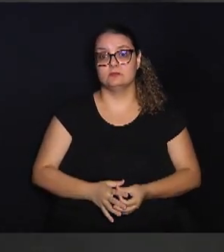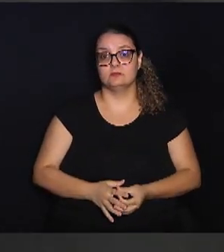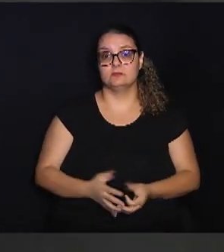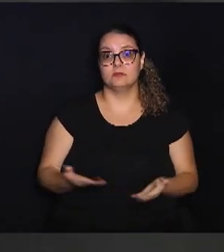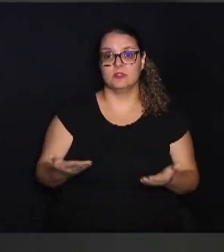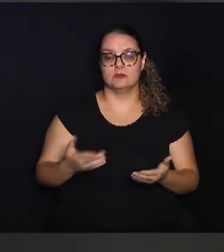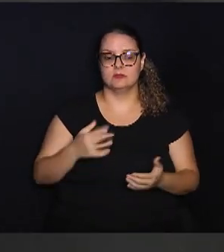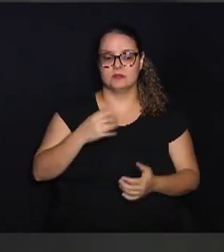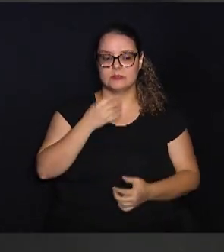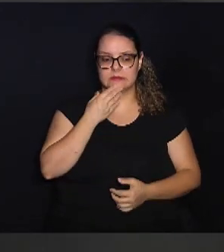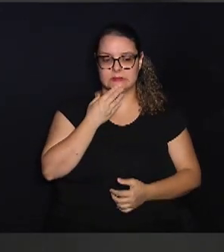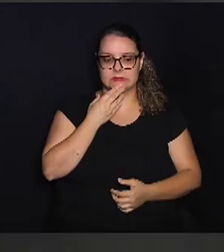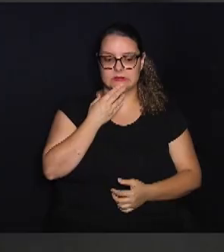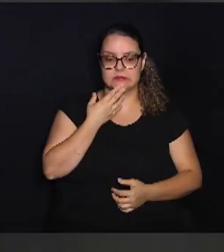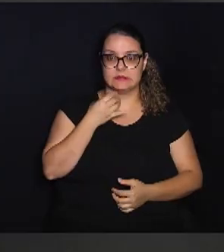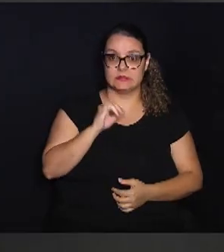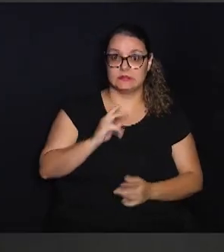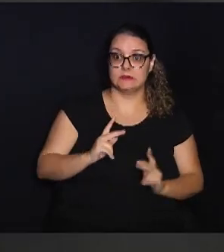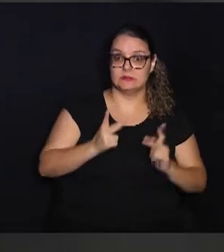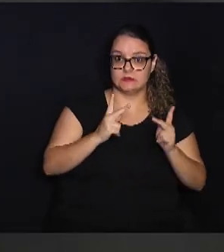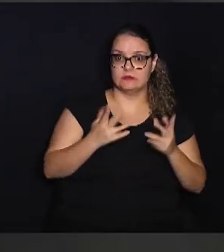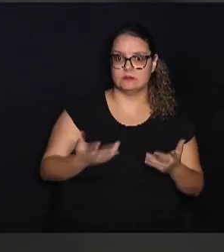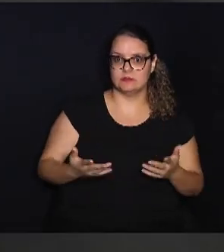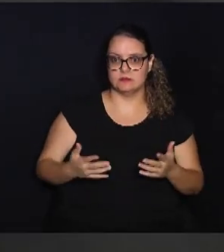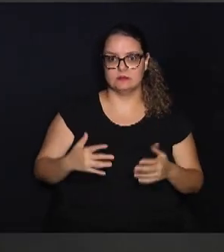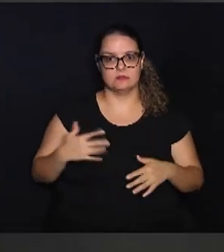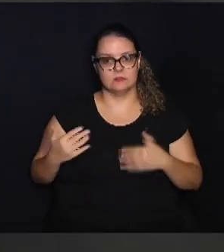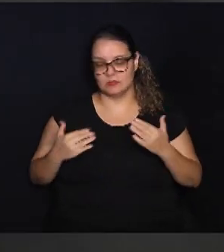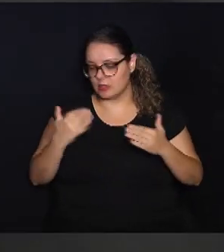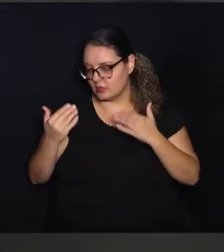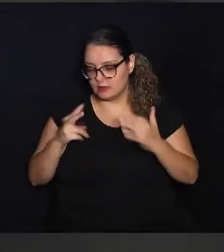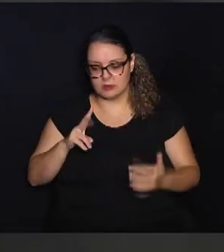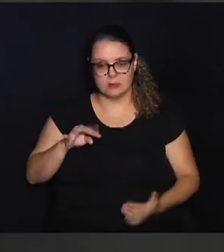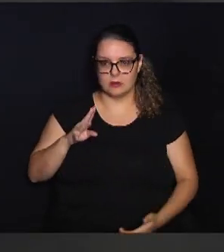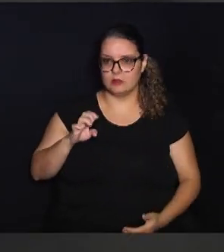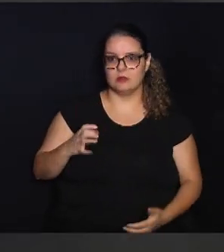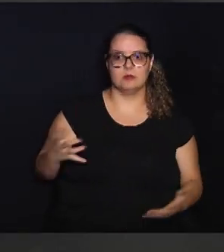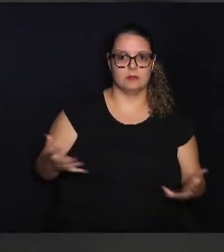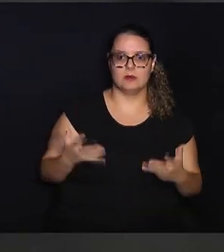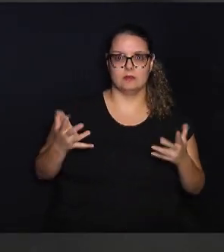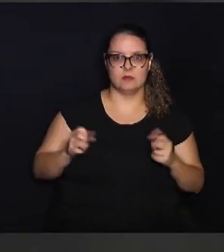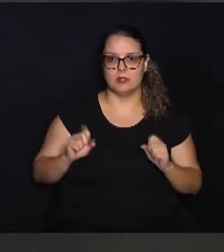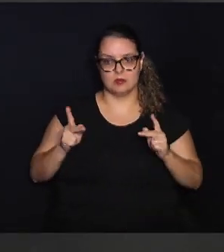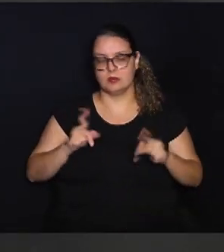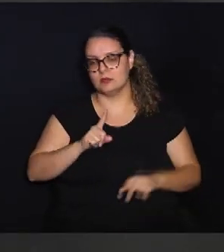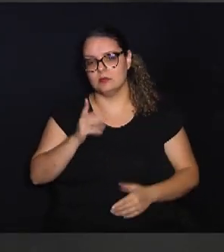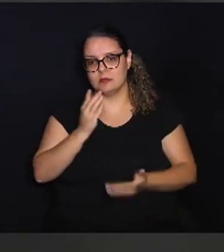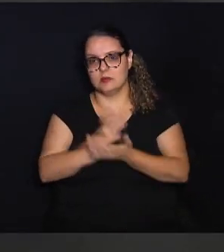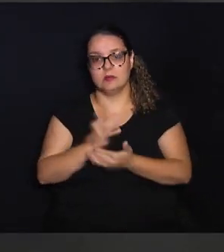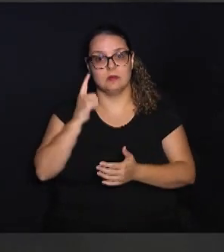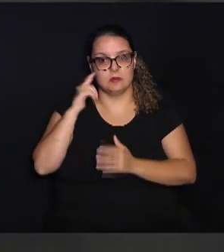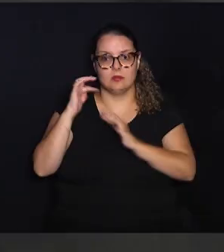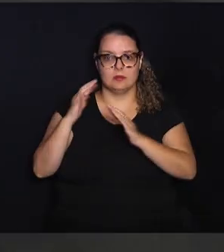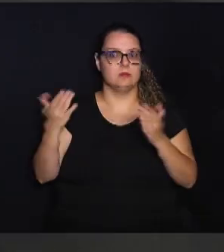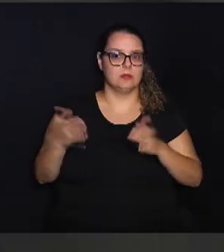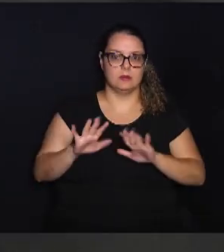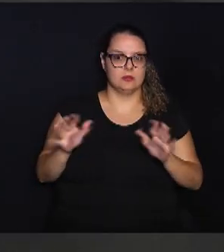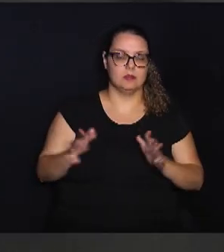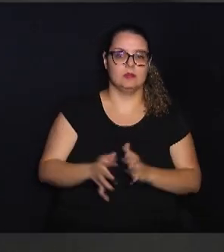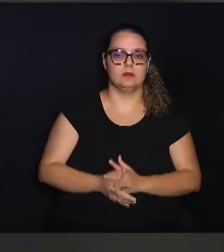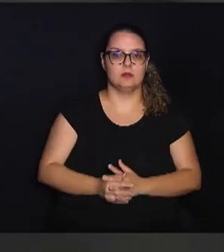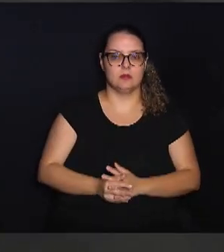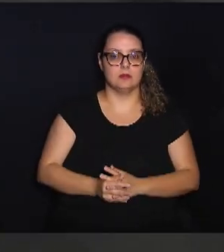bom, se eu fosse reeleito, tava na vibe, né? Tava naquele pique lá, não vamos parar para pensar nisso agora, né? Dá